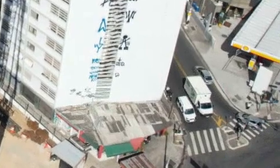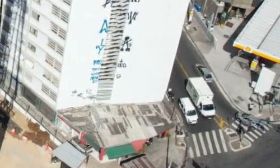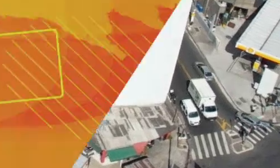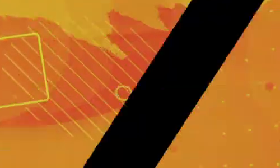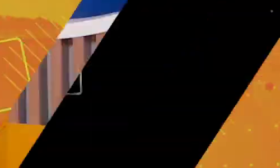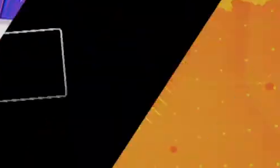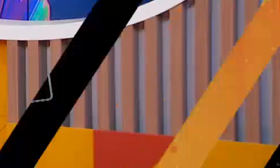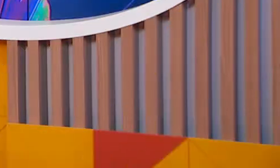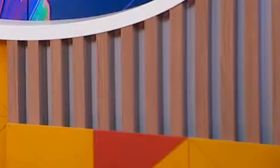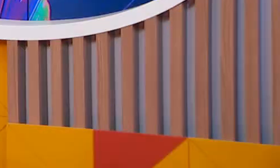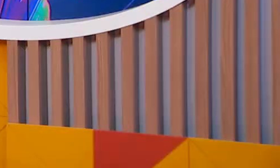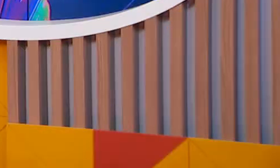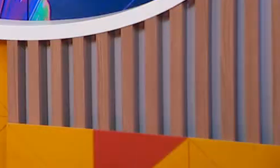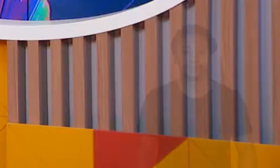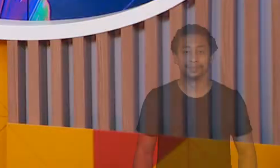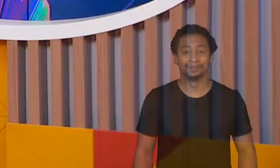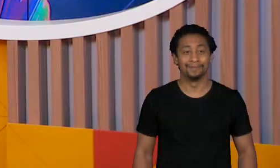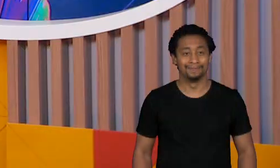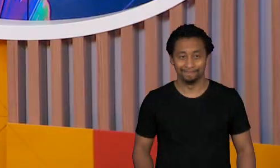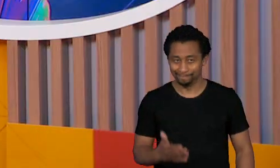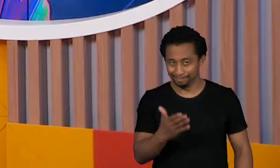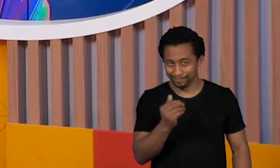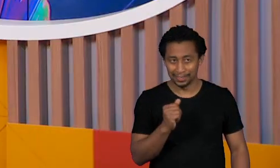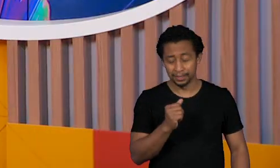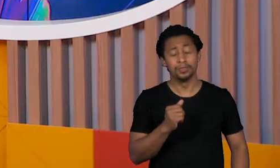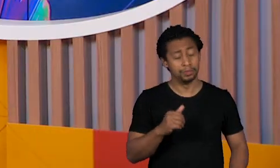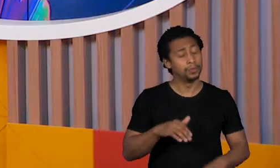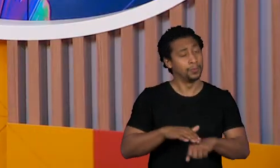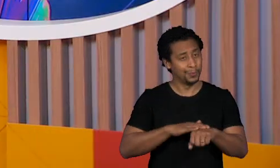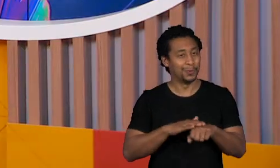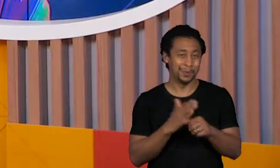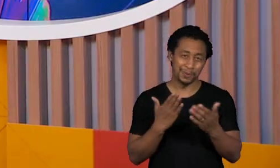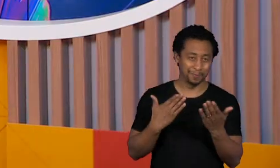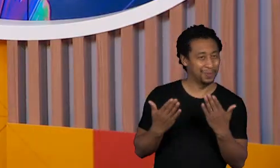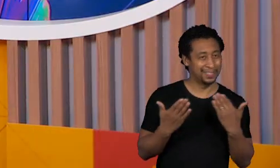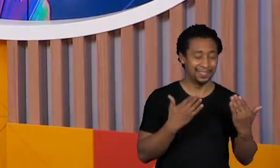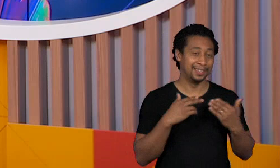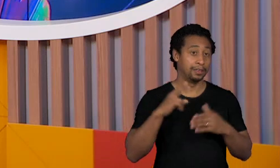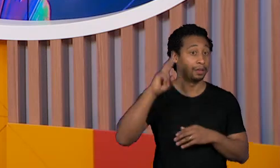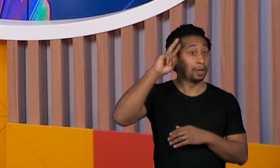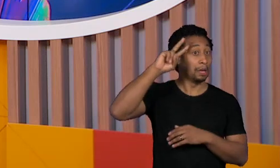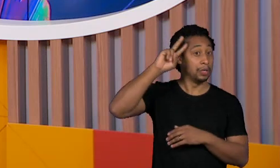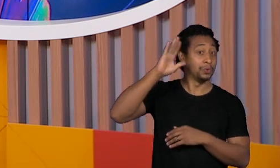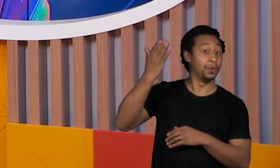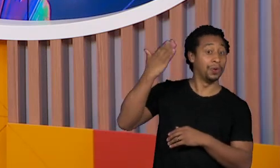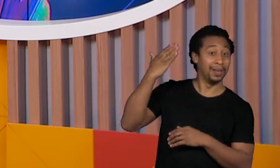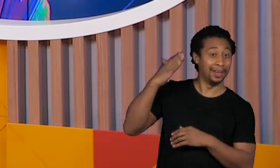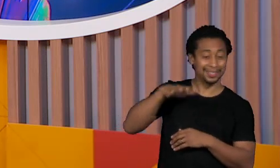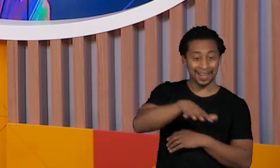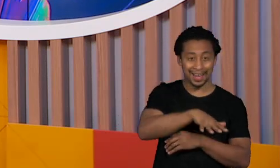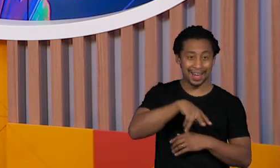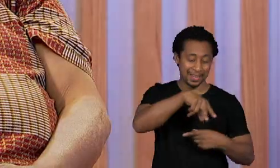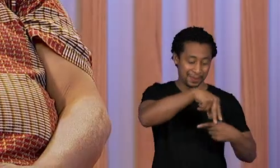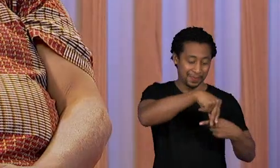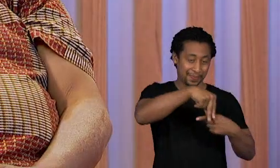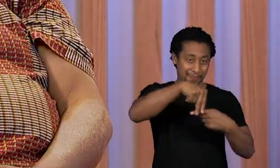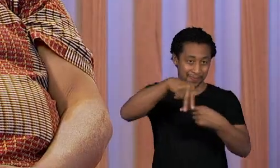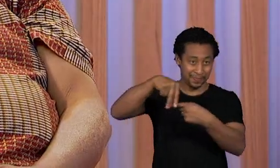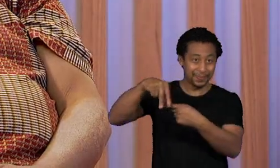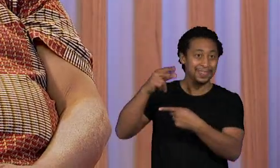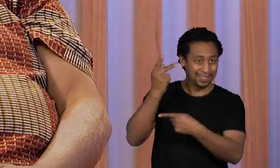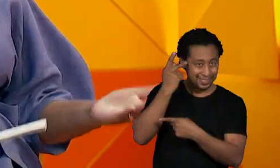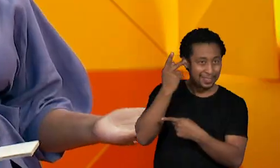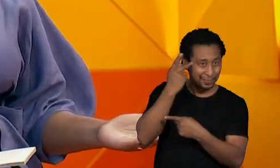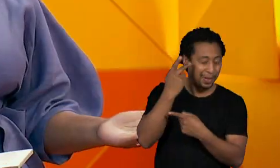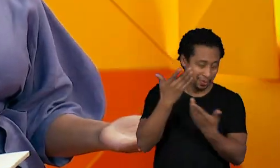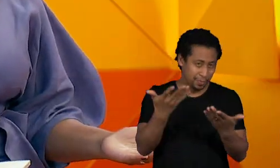cordão. Oswaldo, a gente já falou dessa origem, dessa história do Bexiga aqui no programa mais de uma vez. Queria que você falasse